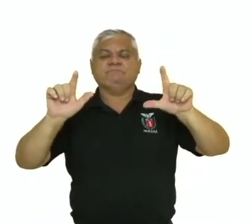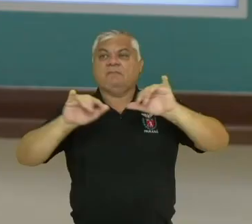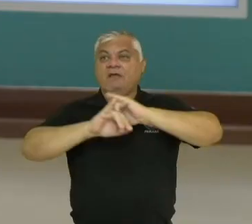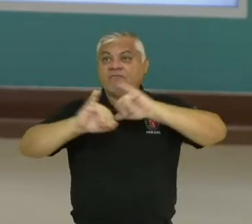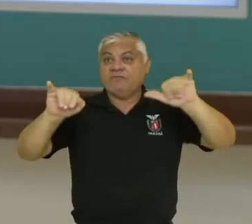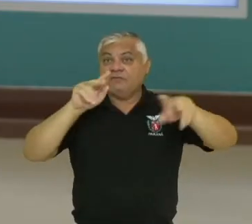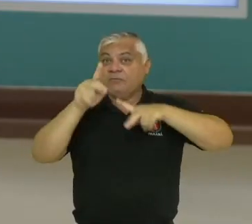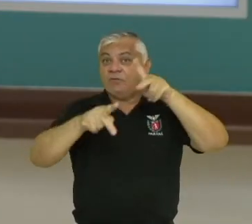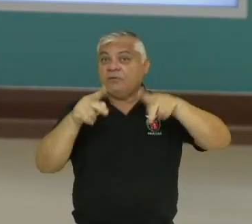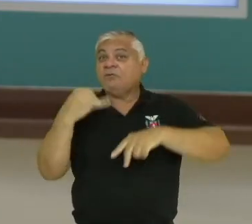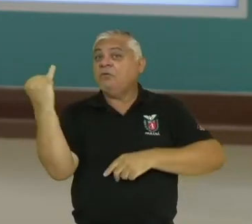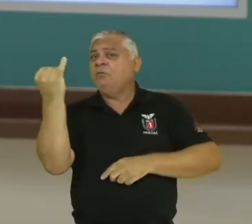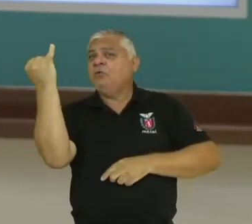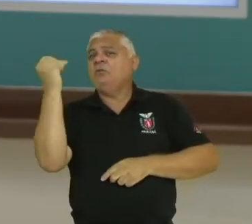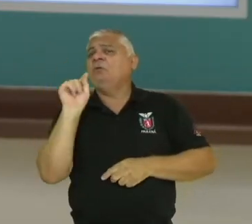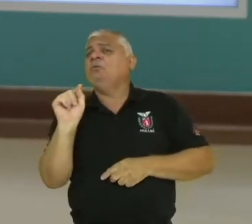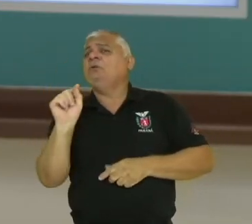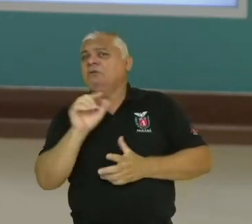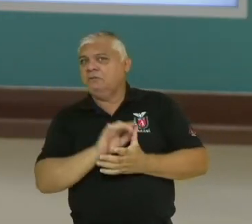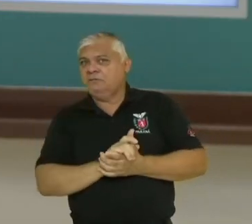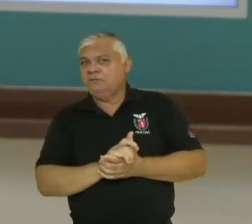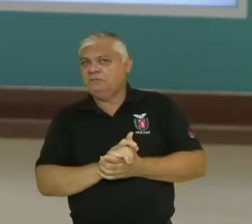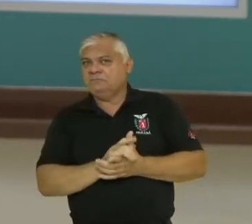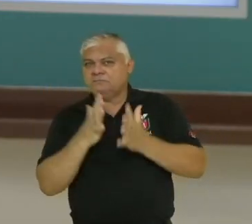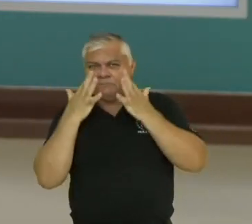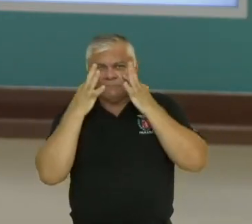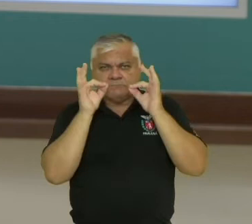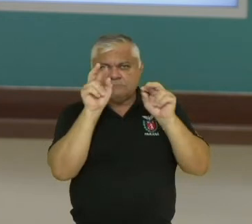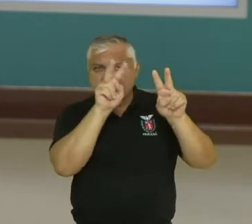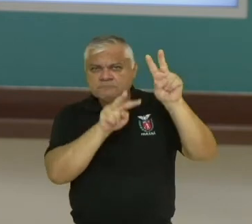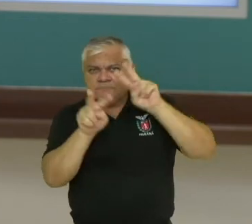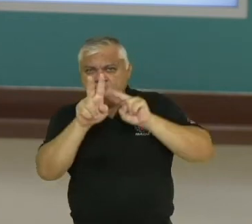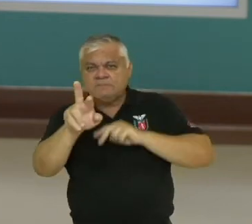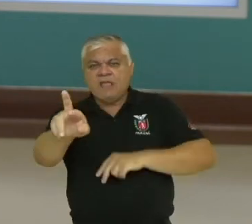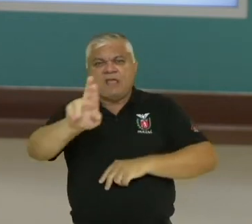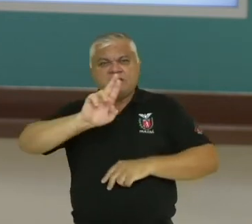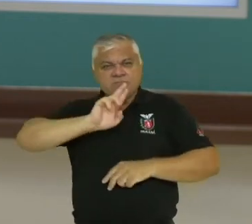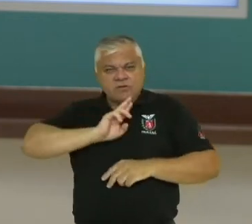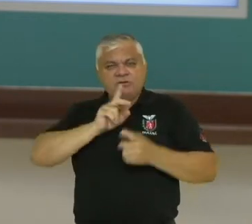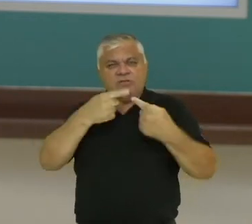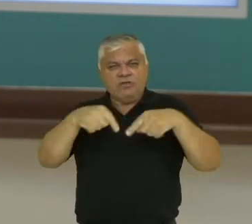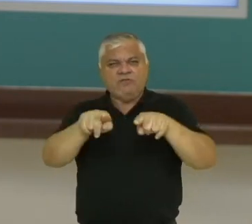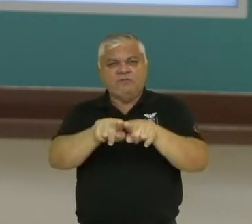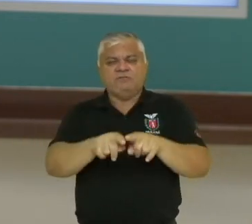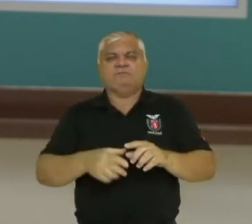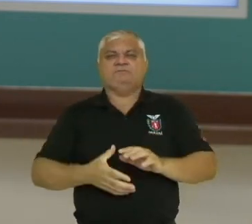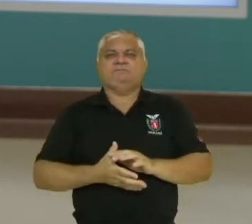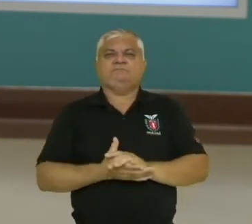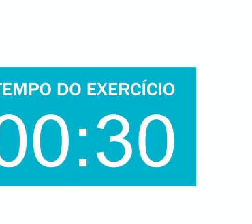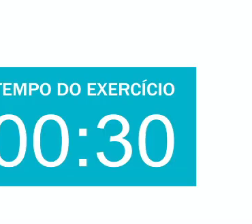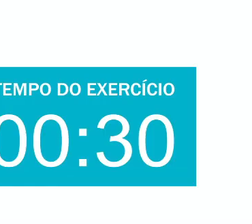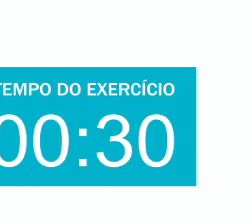população? Então, dê bem uma olhada, pense na resposta e eu já retorno.